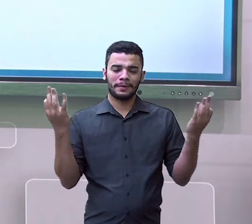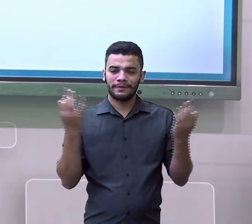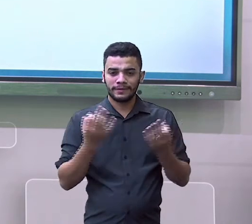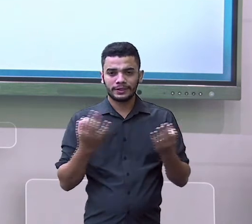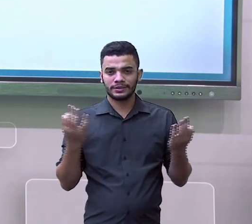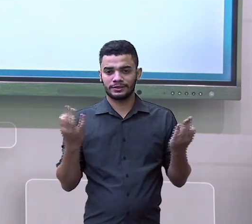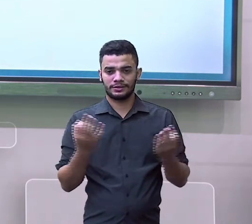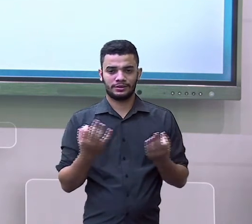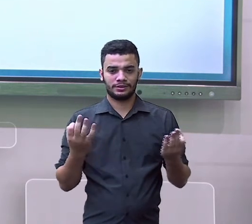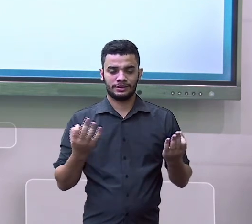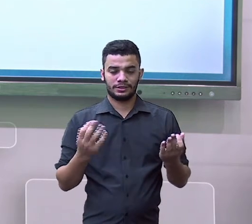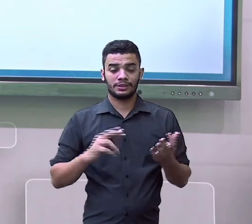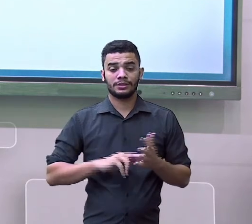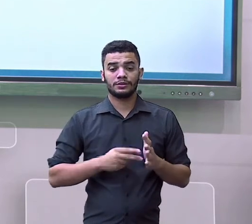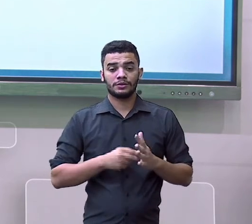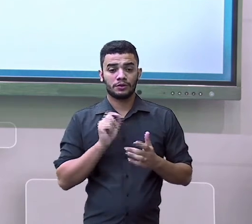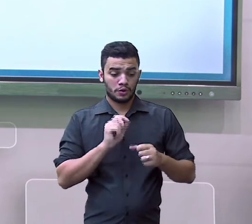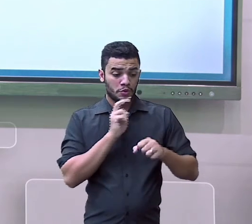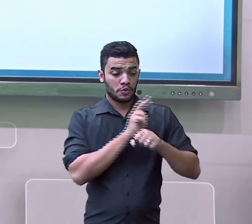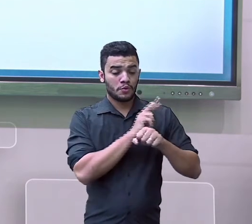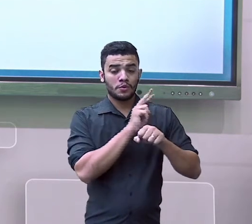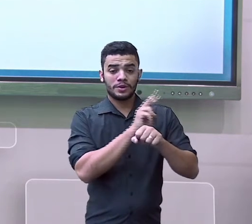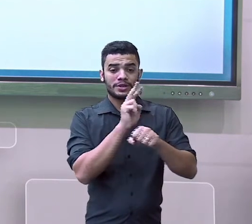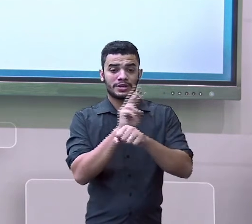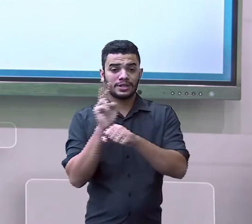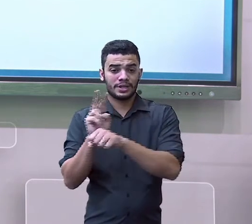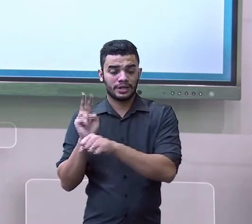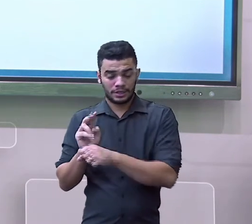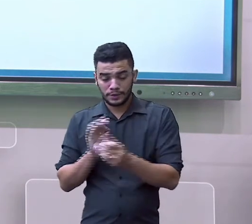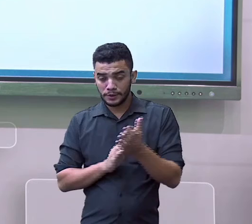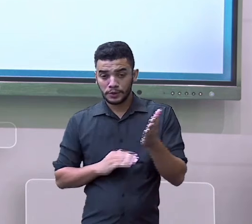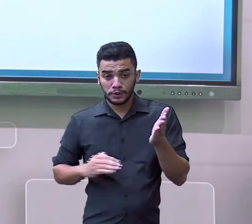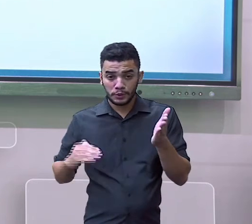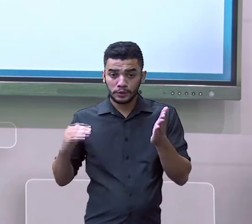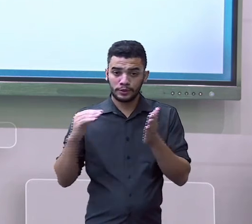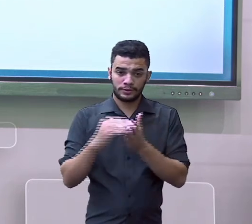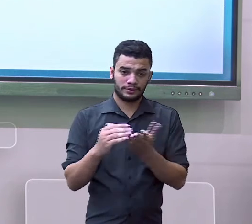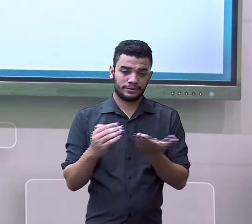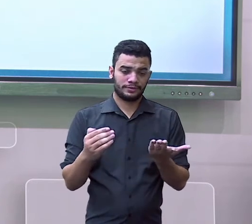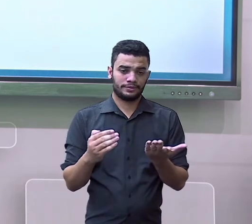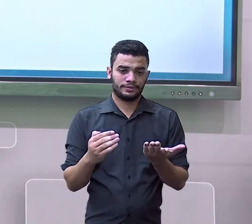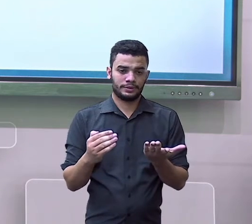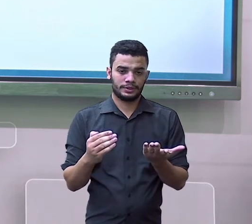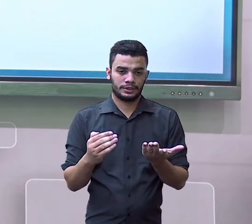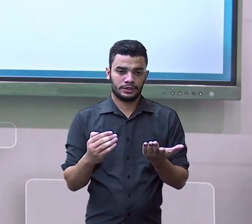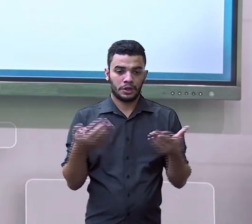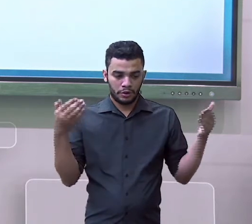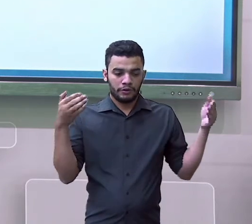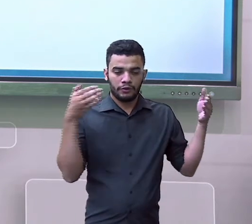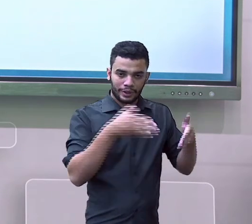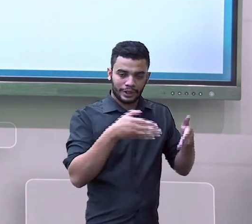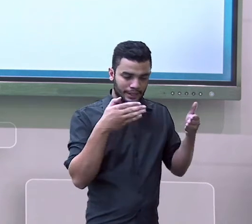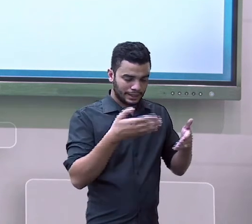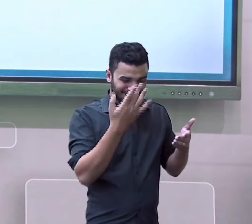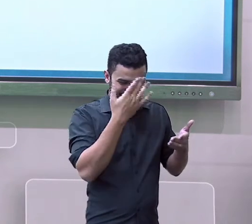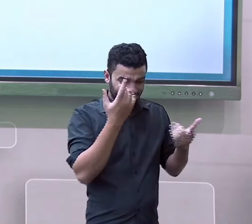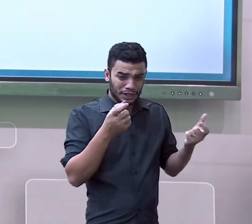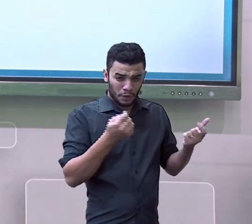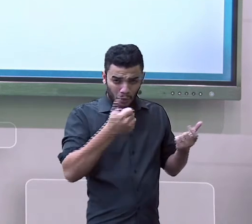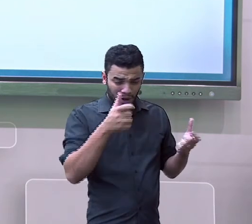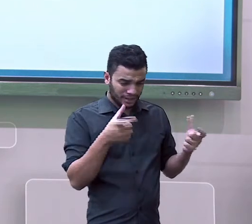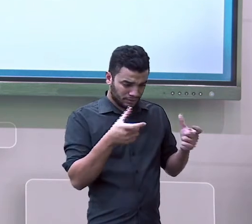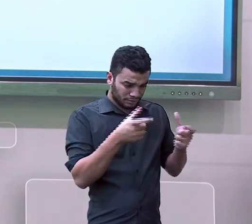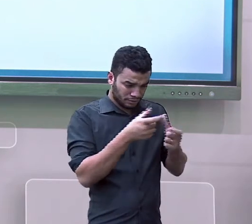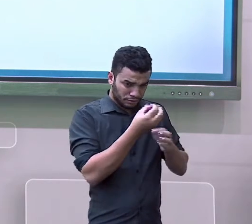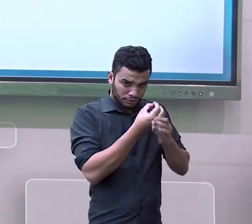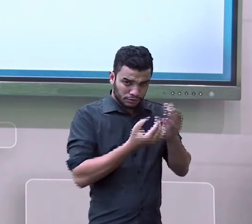as espécies, não somente as que estão em extinção, que podemos, assim,